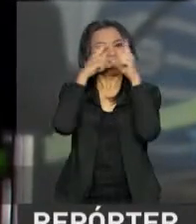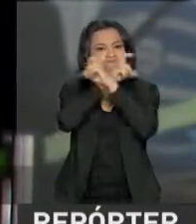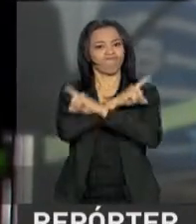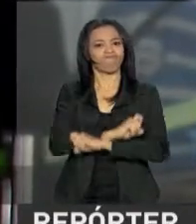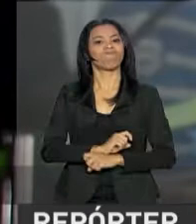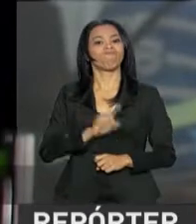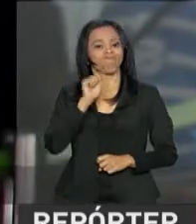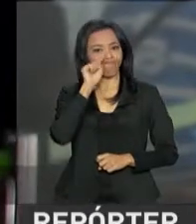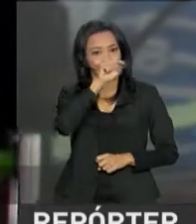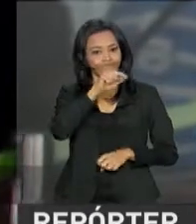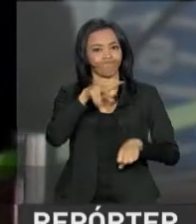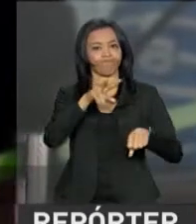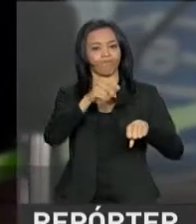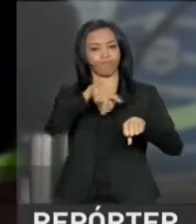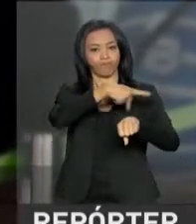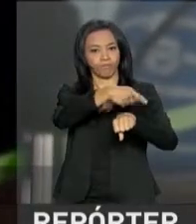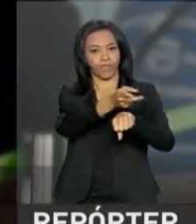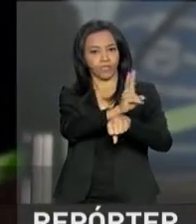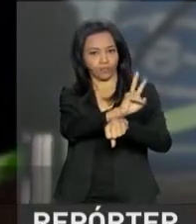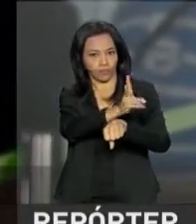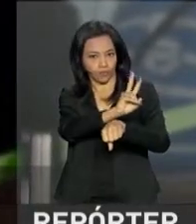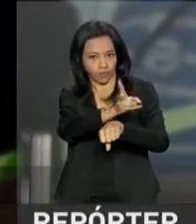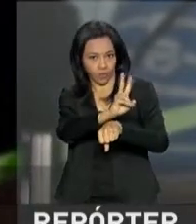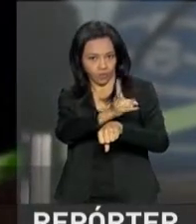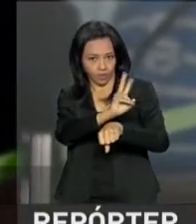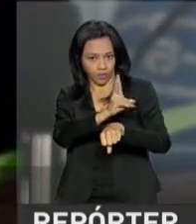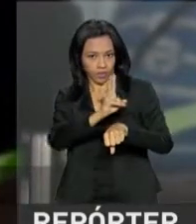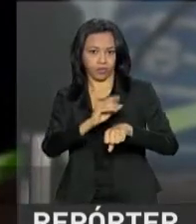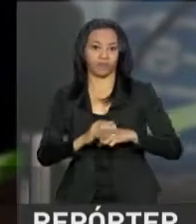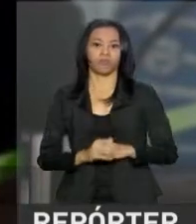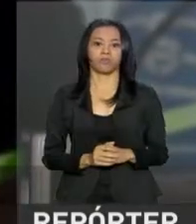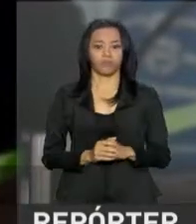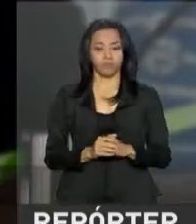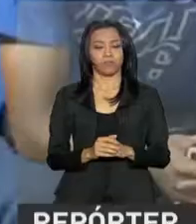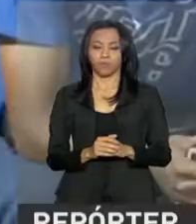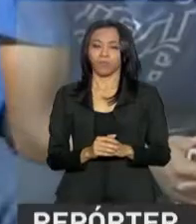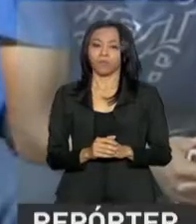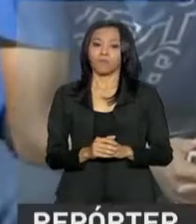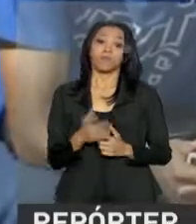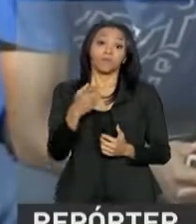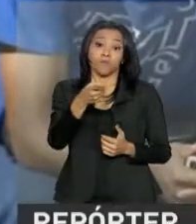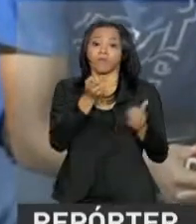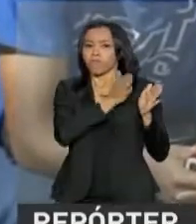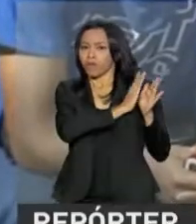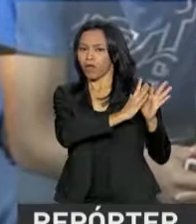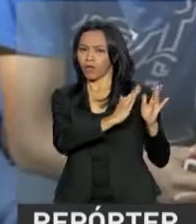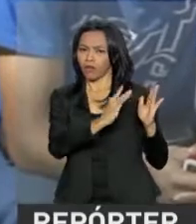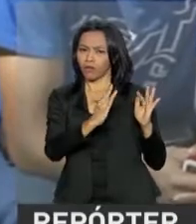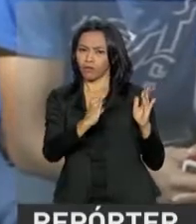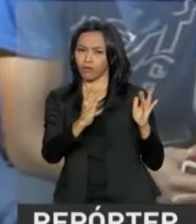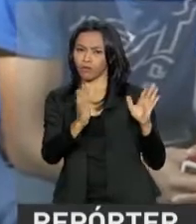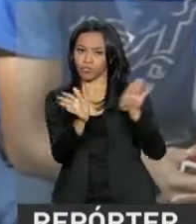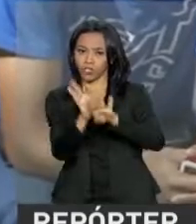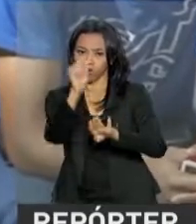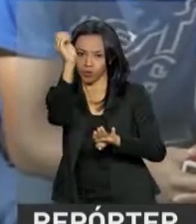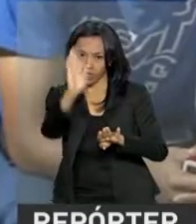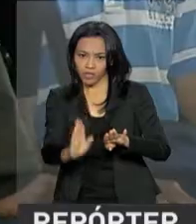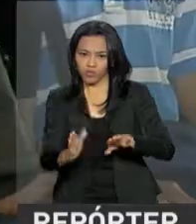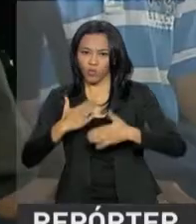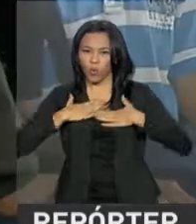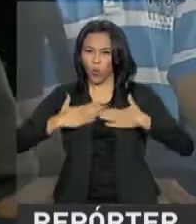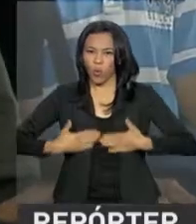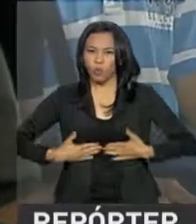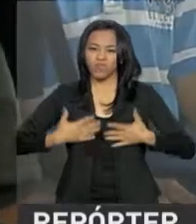neymar que outra palavra senão essa e se resigne fical crítico na longa jornada até aqui o corpo reclama